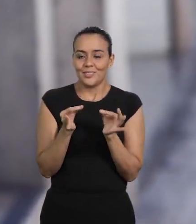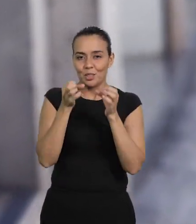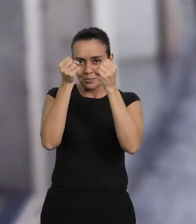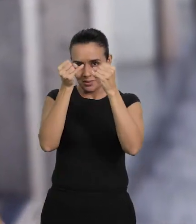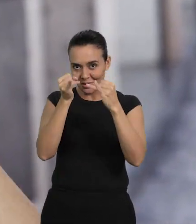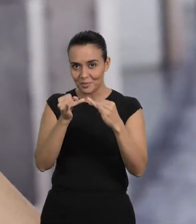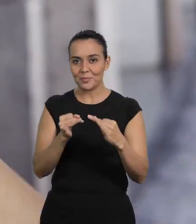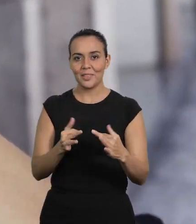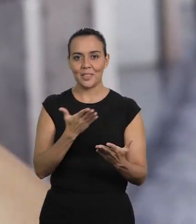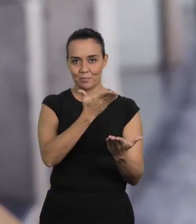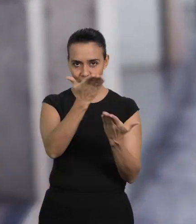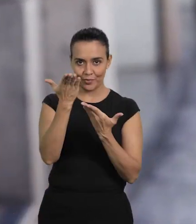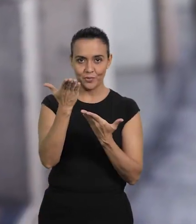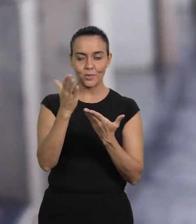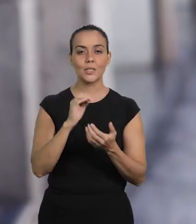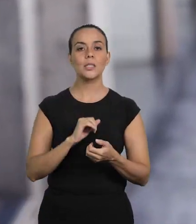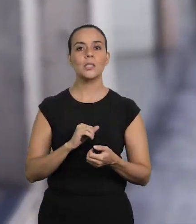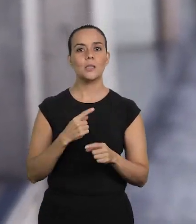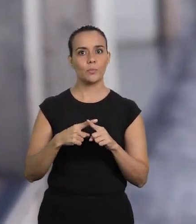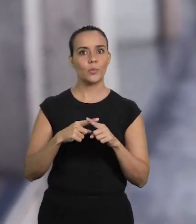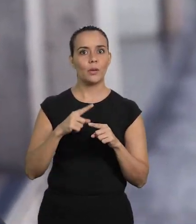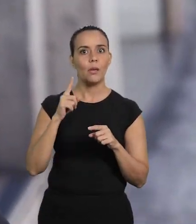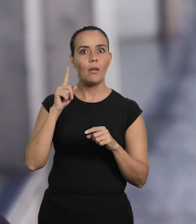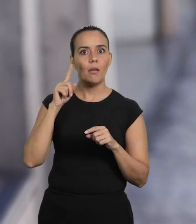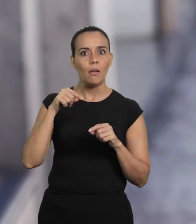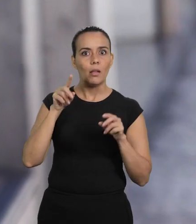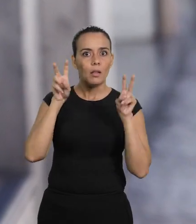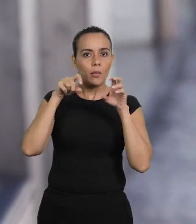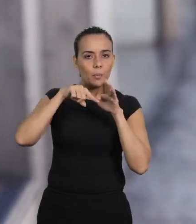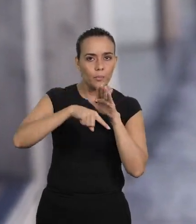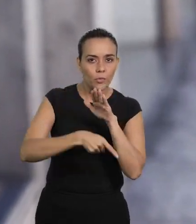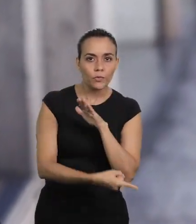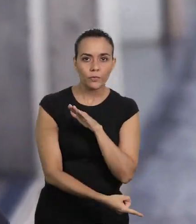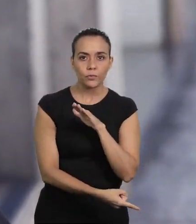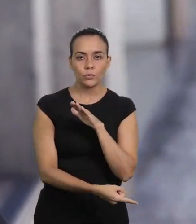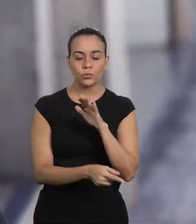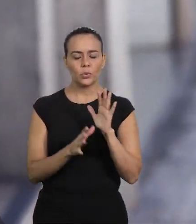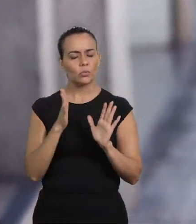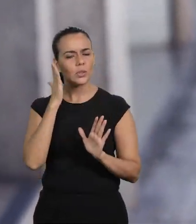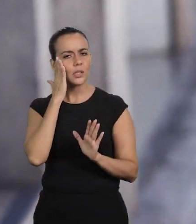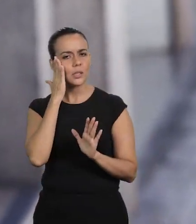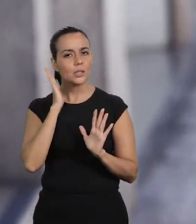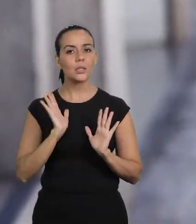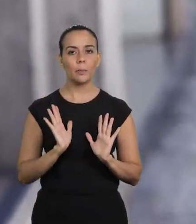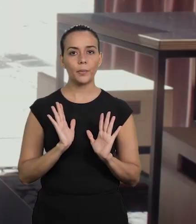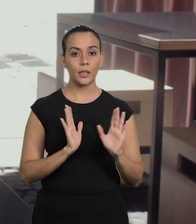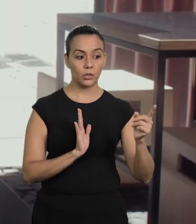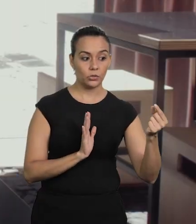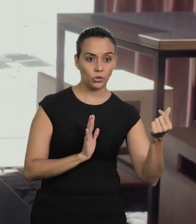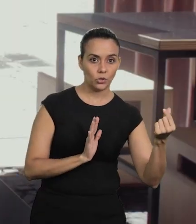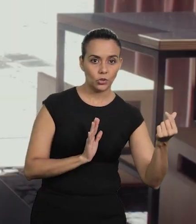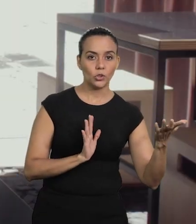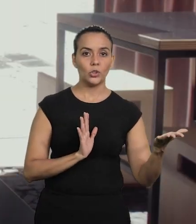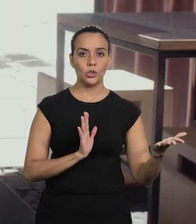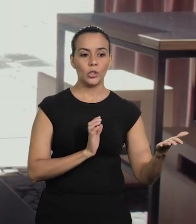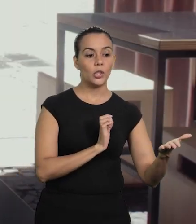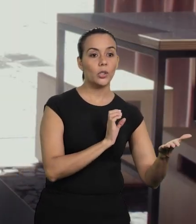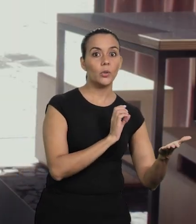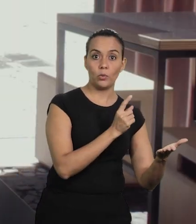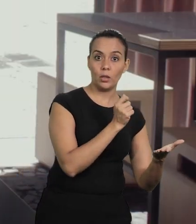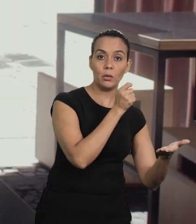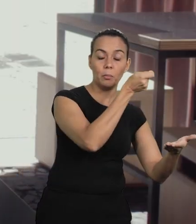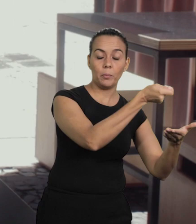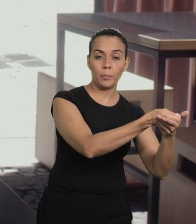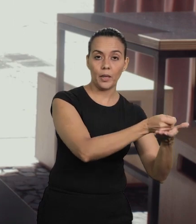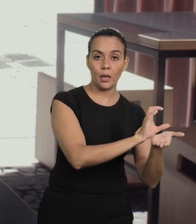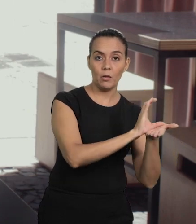mais complexa também. Mas você deixa tudo circulando ali. Então você segura capital, você segura os objetos, os